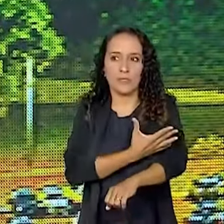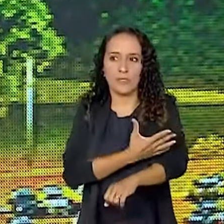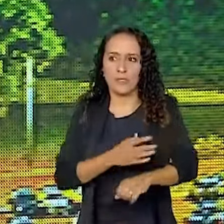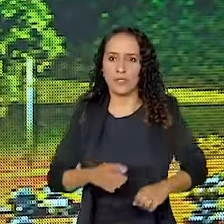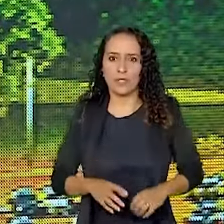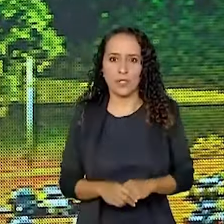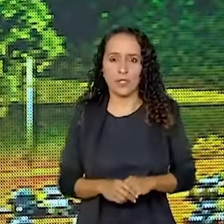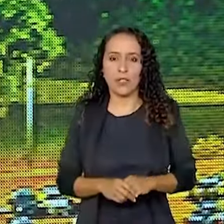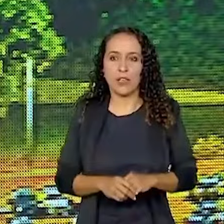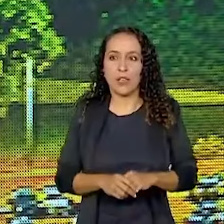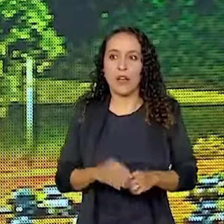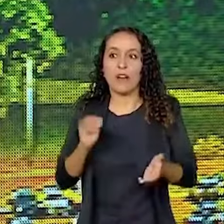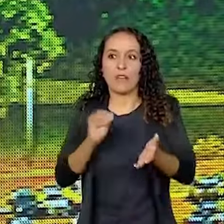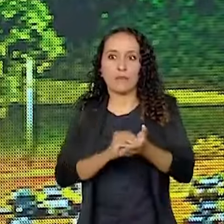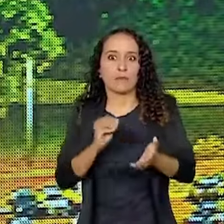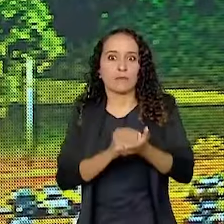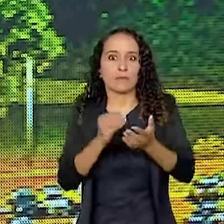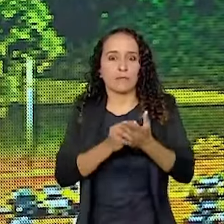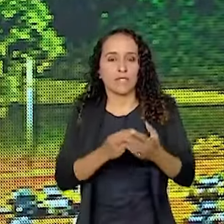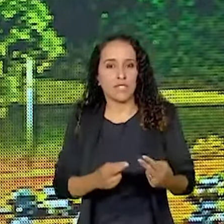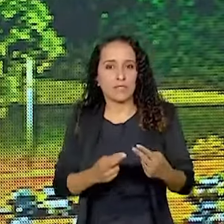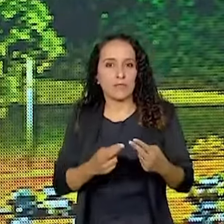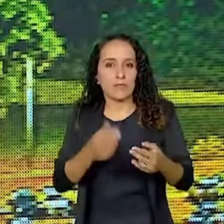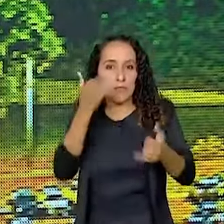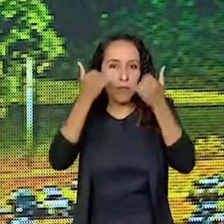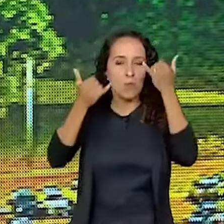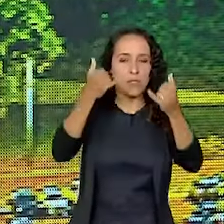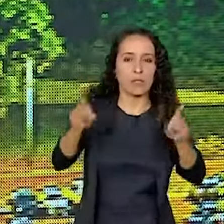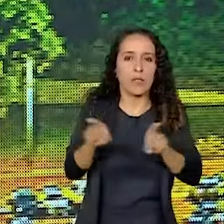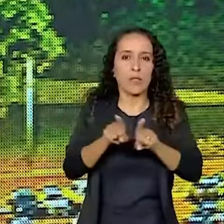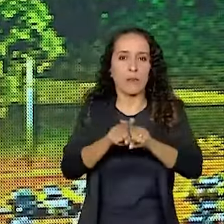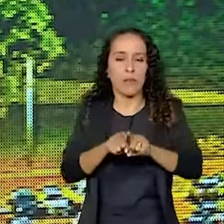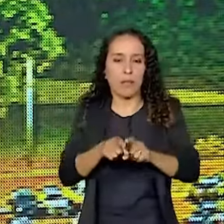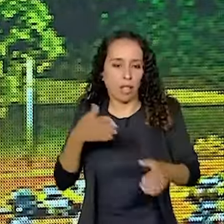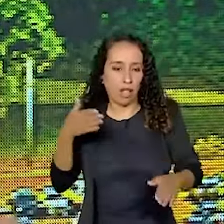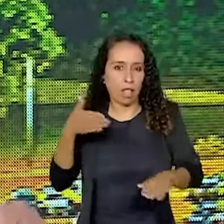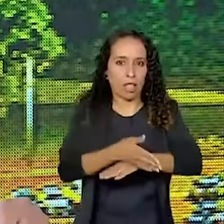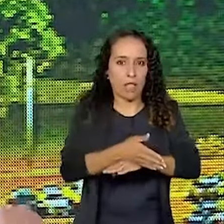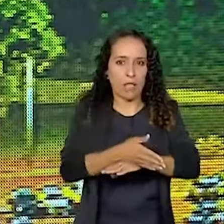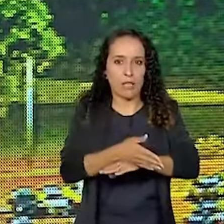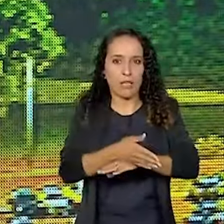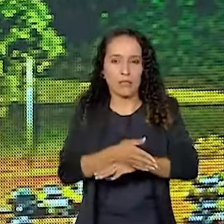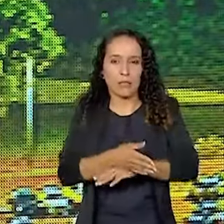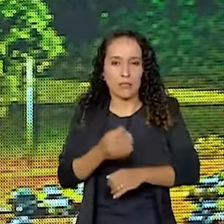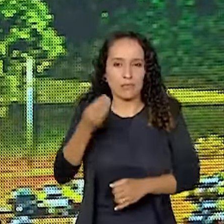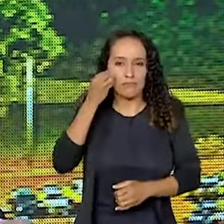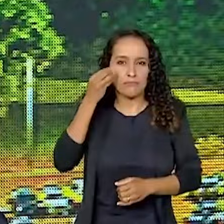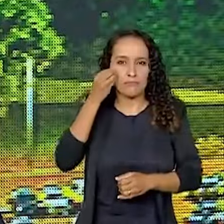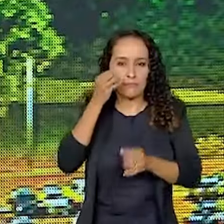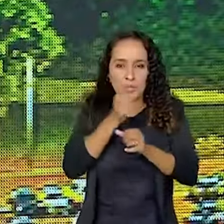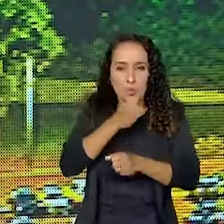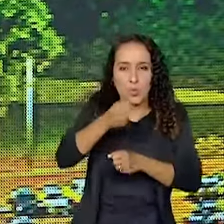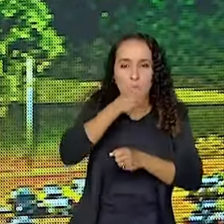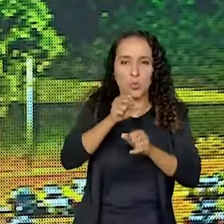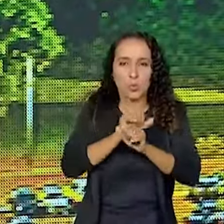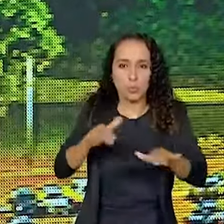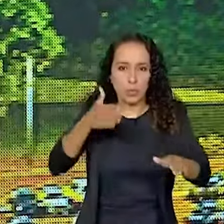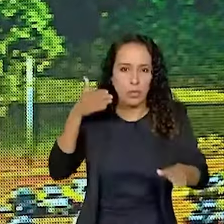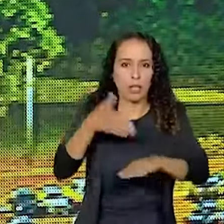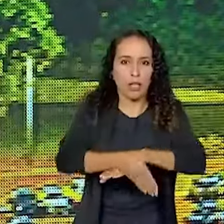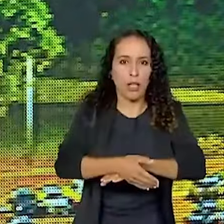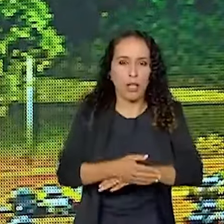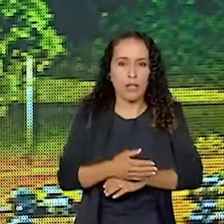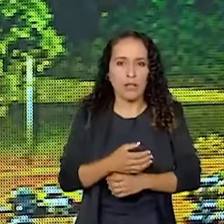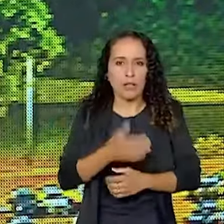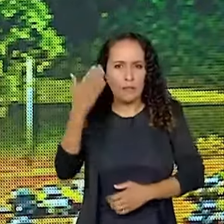massiva desinformação, no ataque e tentativa de destruição da imprensa livre, da mídia séria e